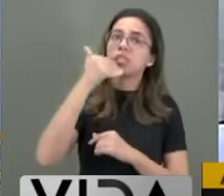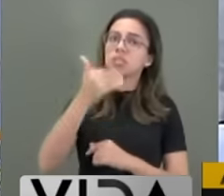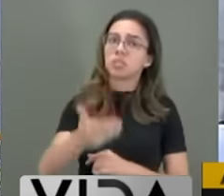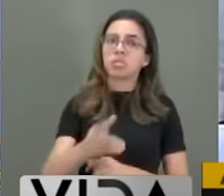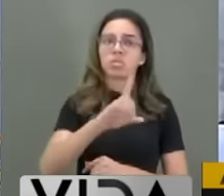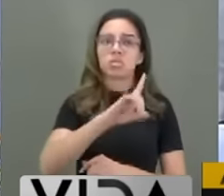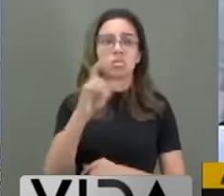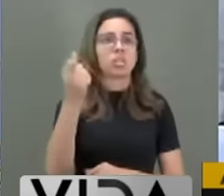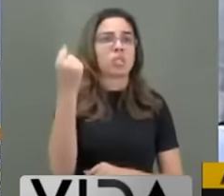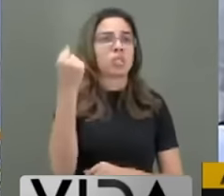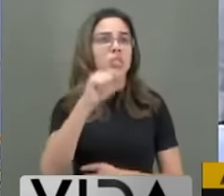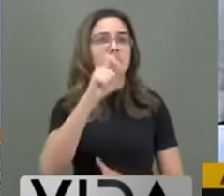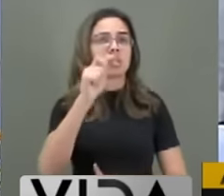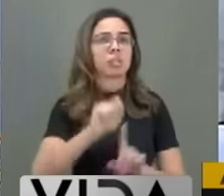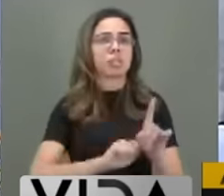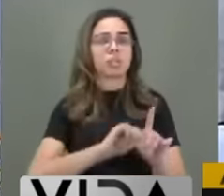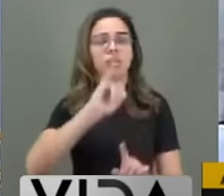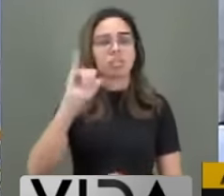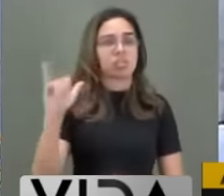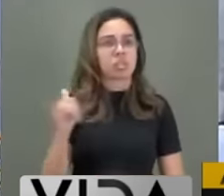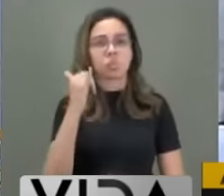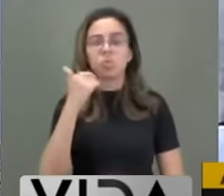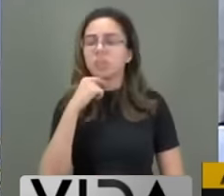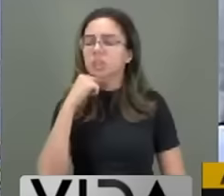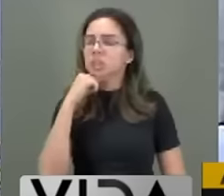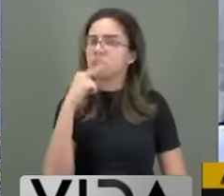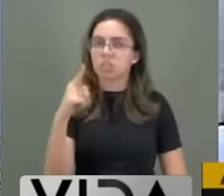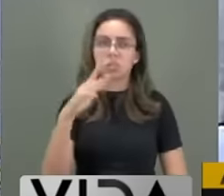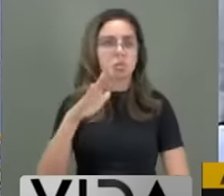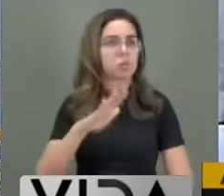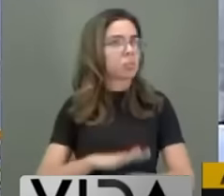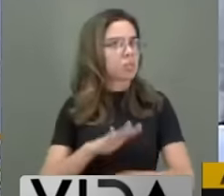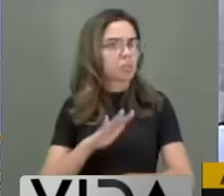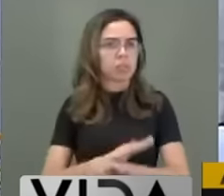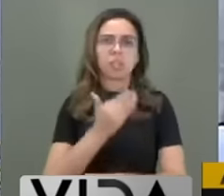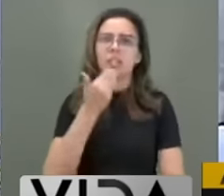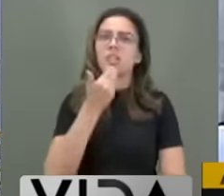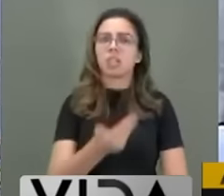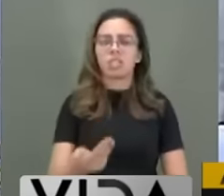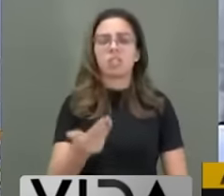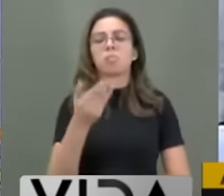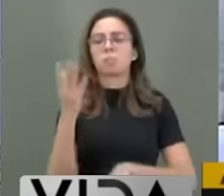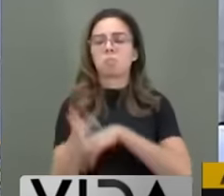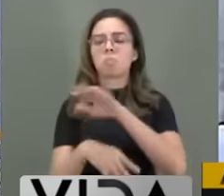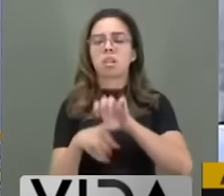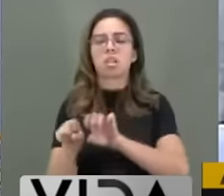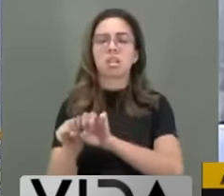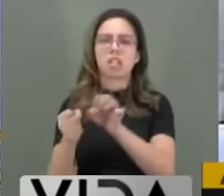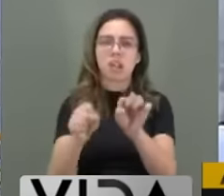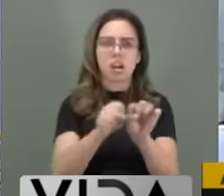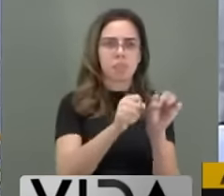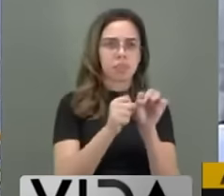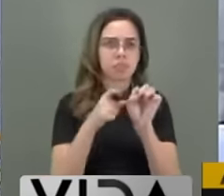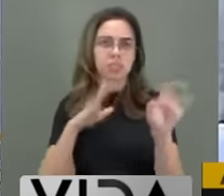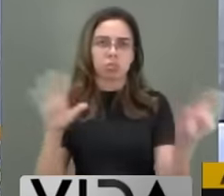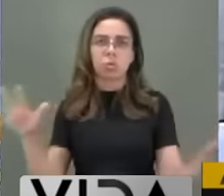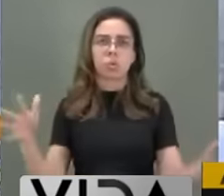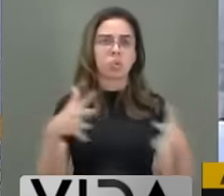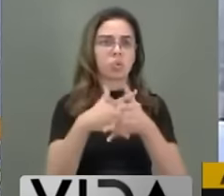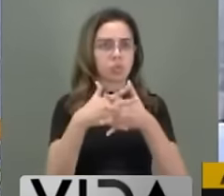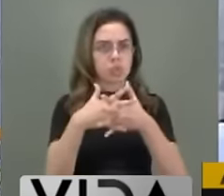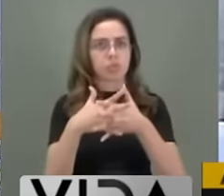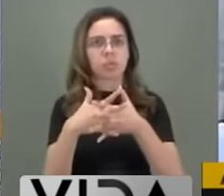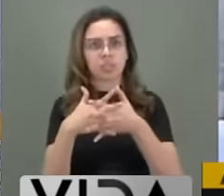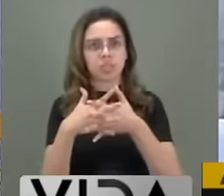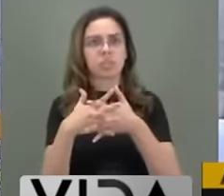janeiro, em nenhum momento ele foi favorável à quebra dele. Então, há um conflito das informações de inteligência da Polícia